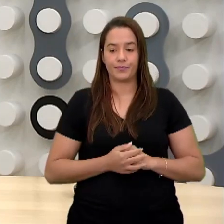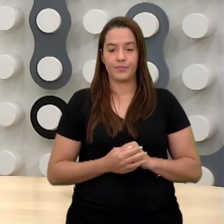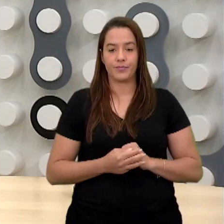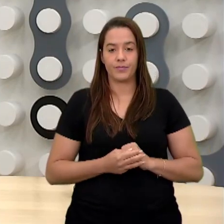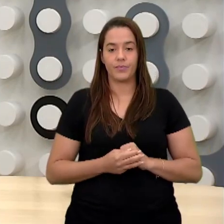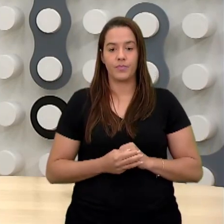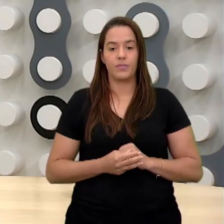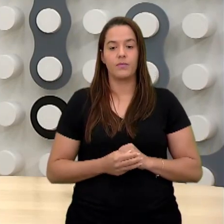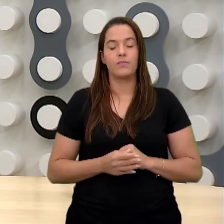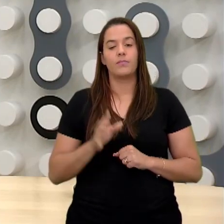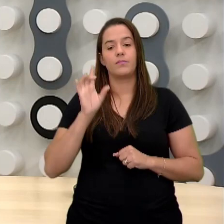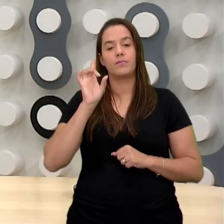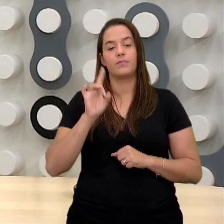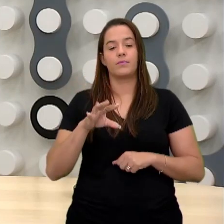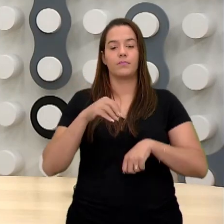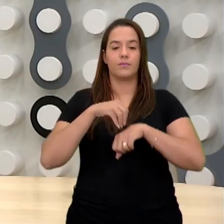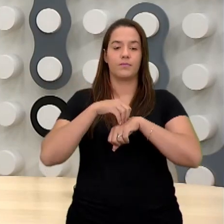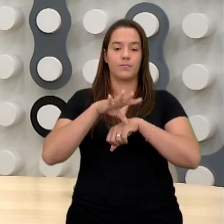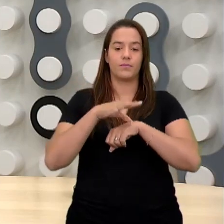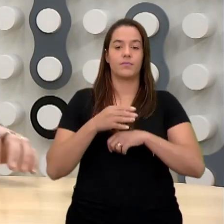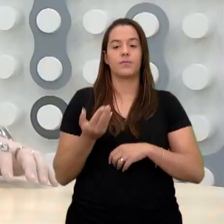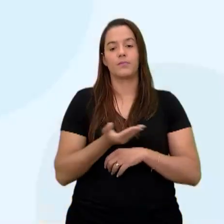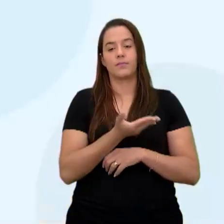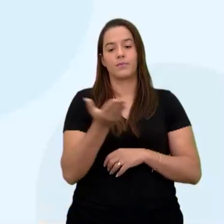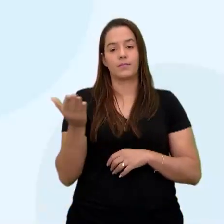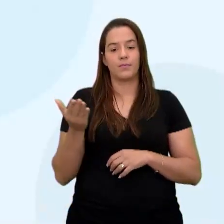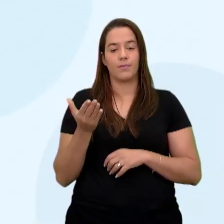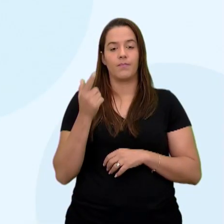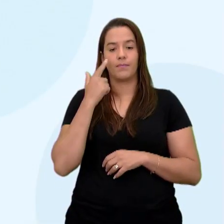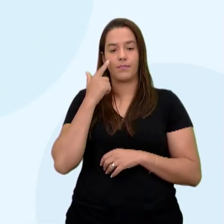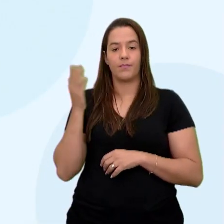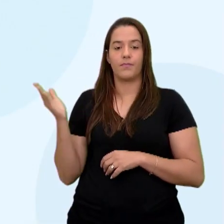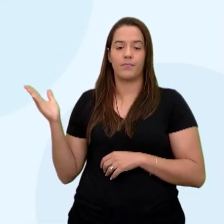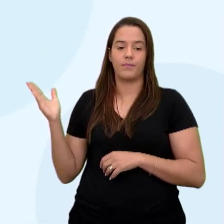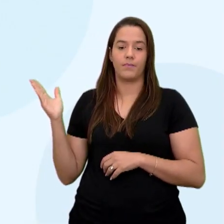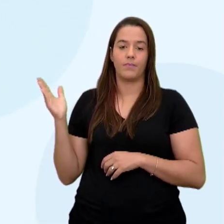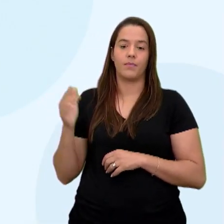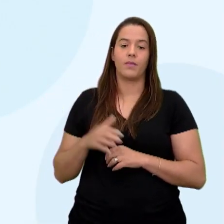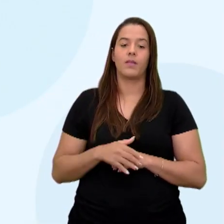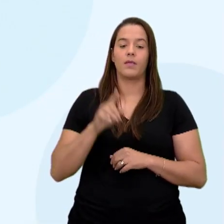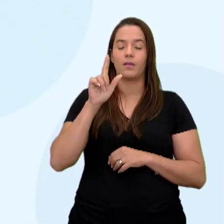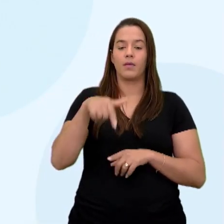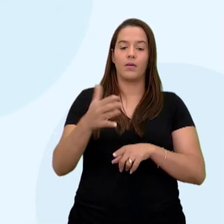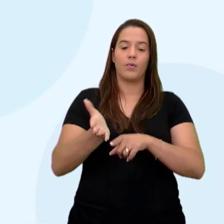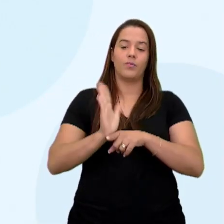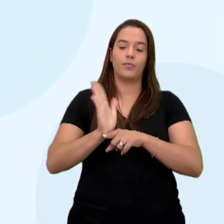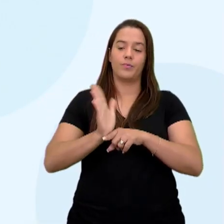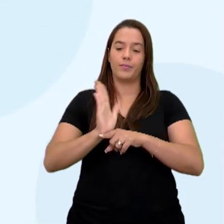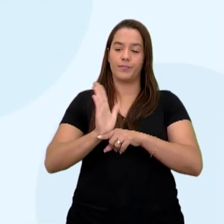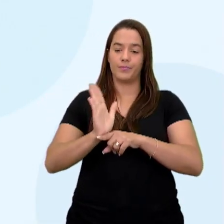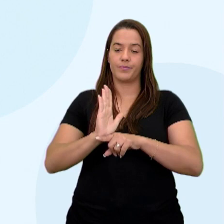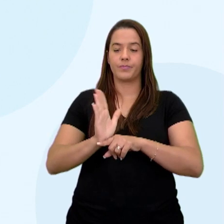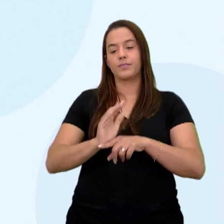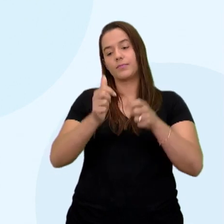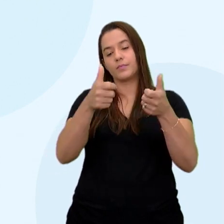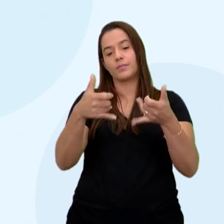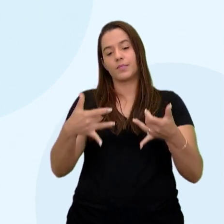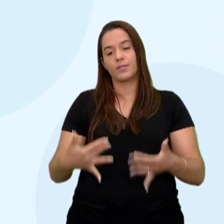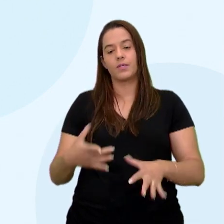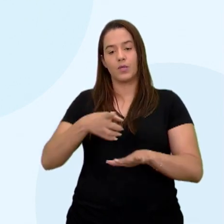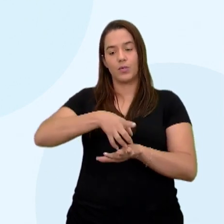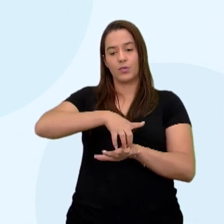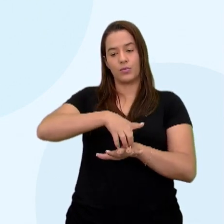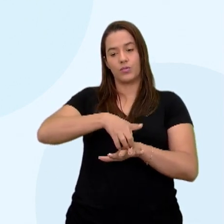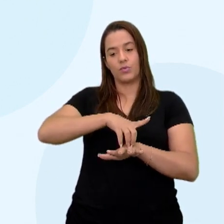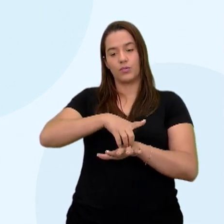aí eu trouxe uma orientação para vocês aí, né, uma sugestão, que é um vídeo, né, que fala aí da origem dos